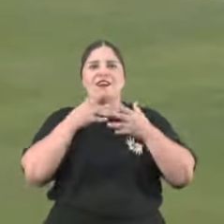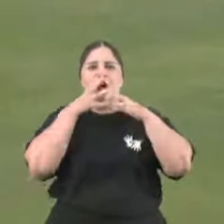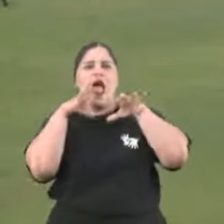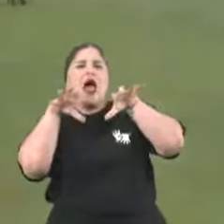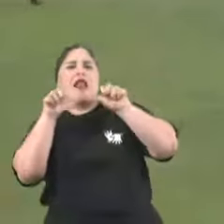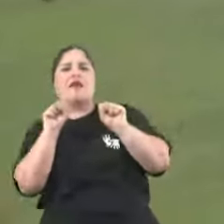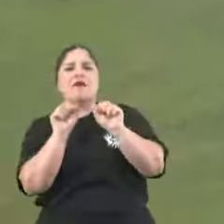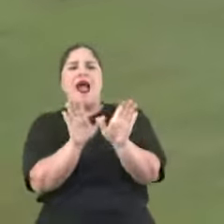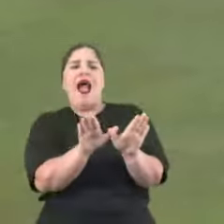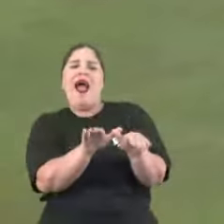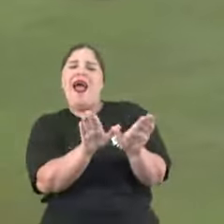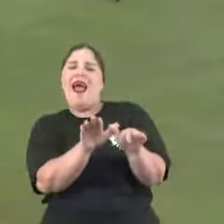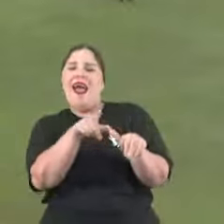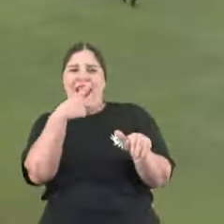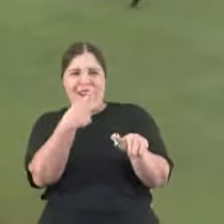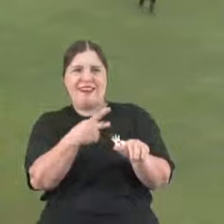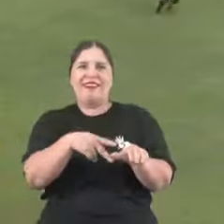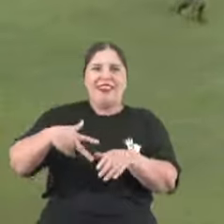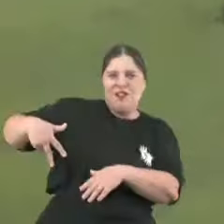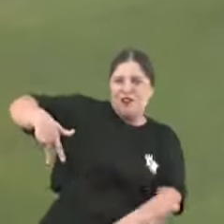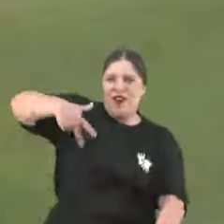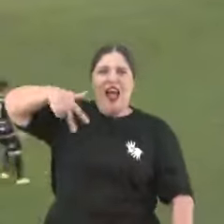O fantasminha. Paulinho.